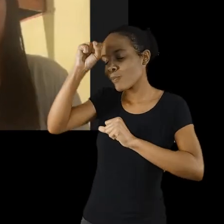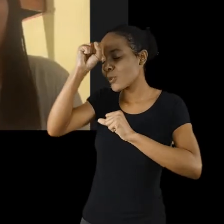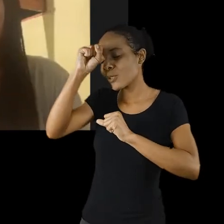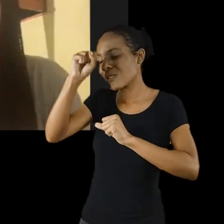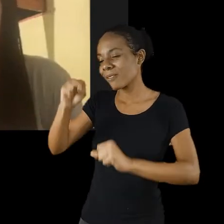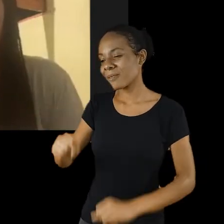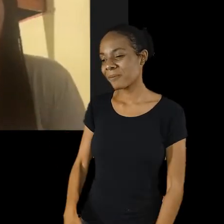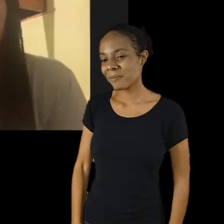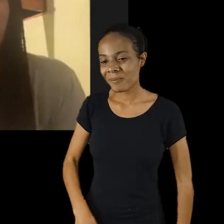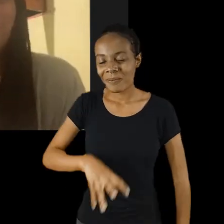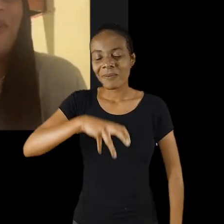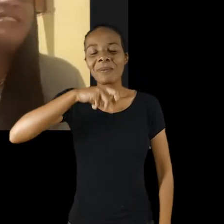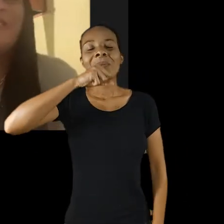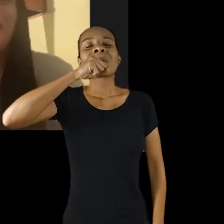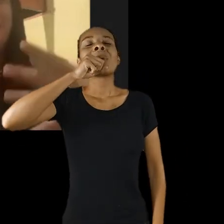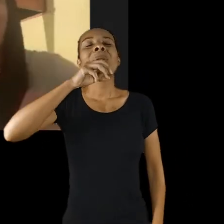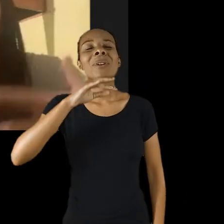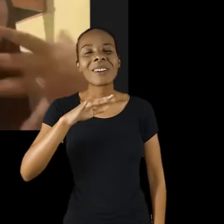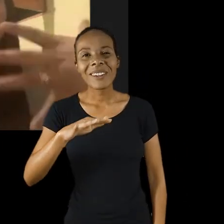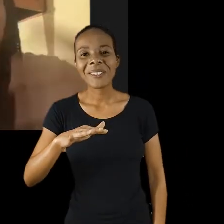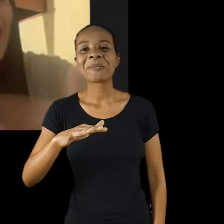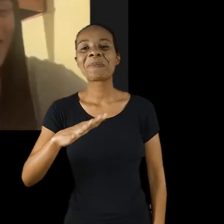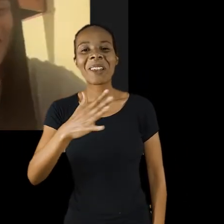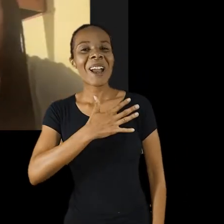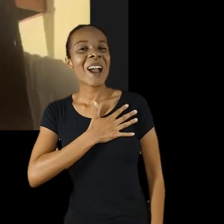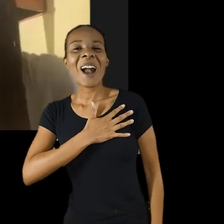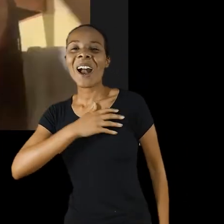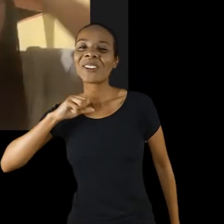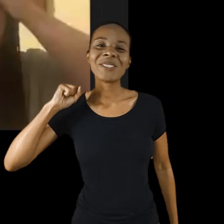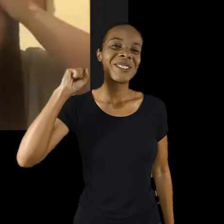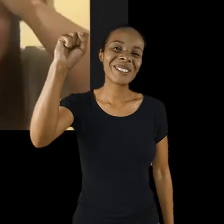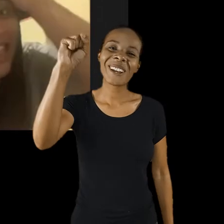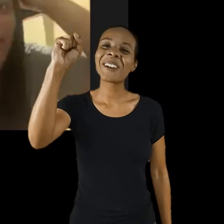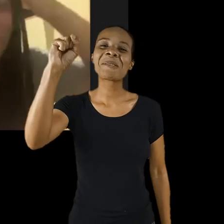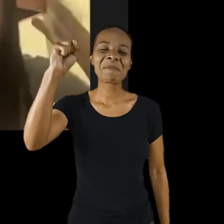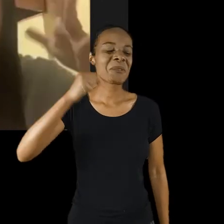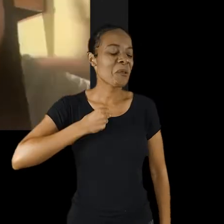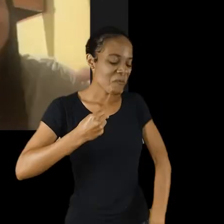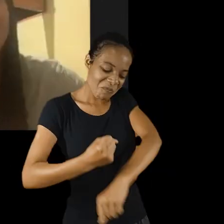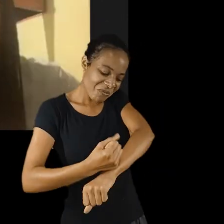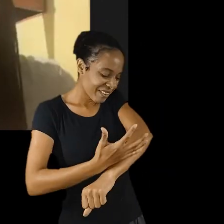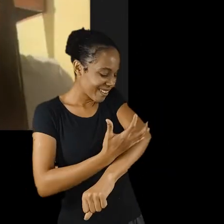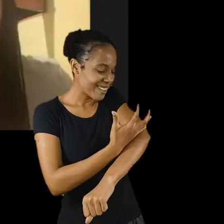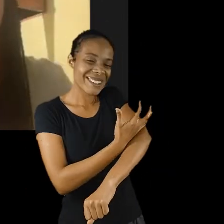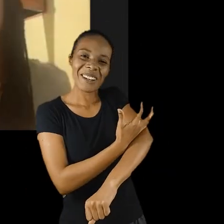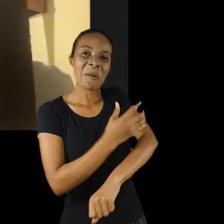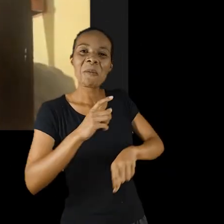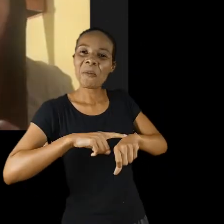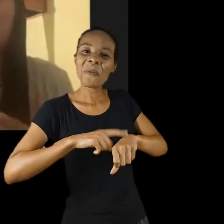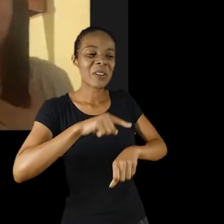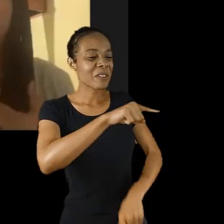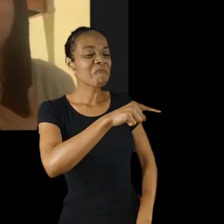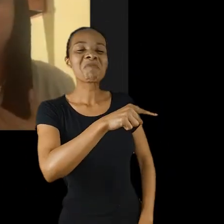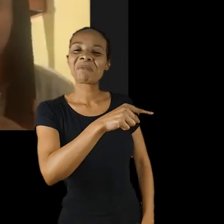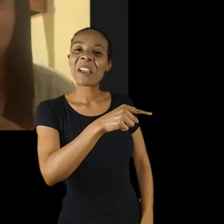Ai, axé, você é muito forte também. Assim, gente, é sério, assim, eu você, fico super arrepiada quando eu escuto jazz. É muito bom, acho que eu estava